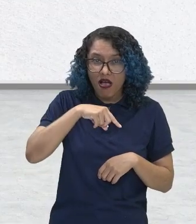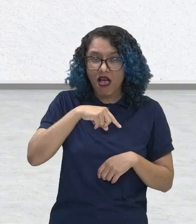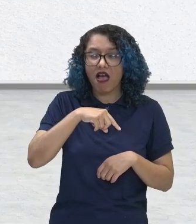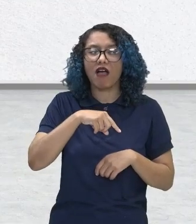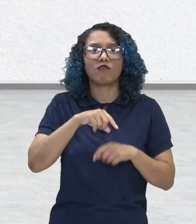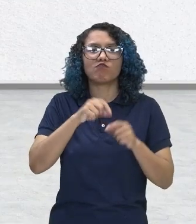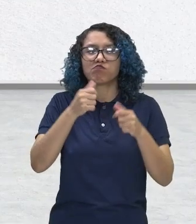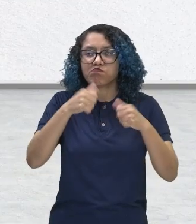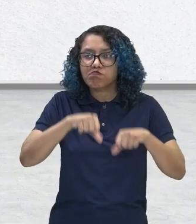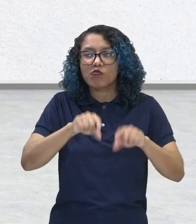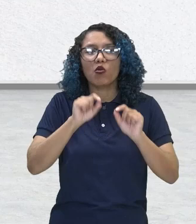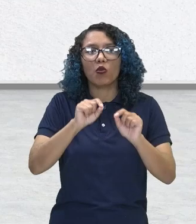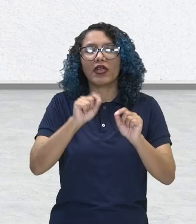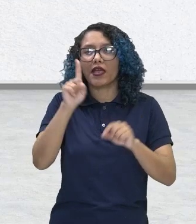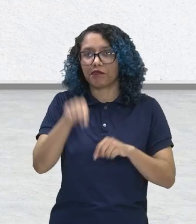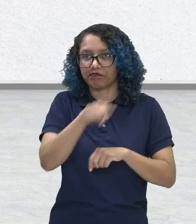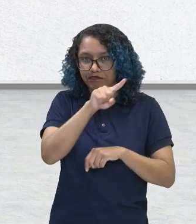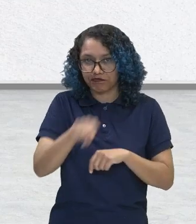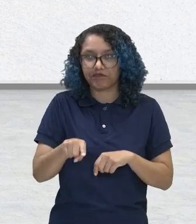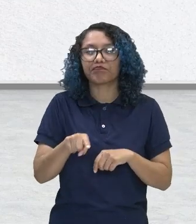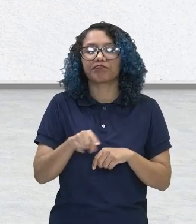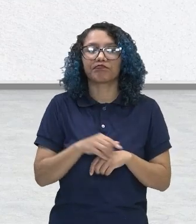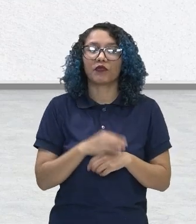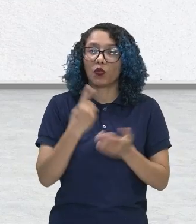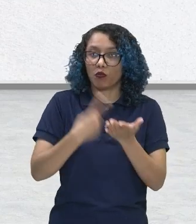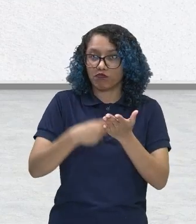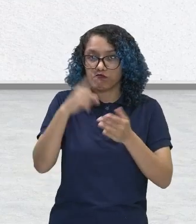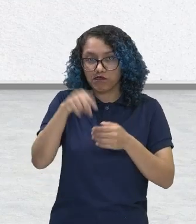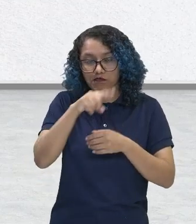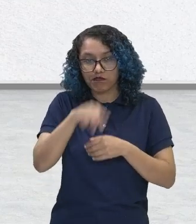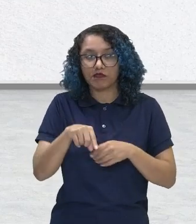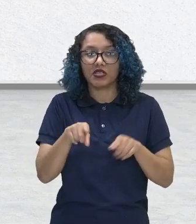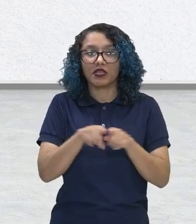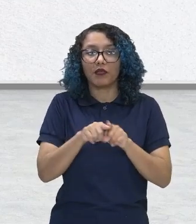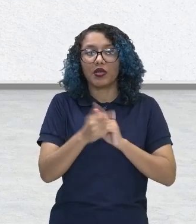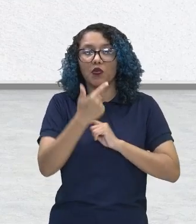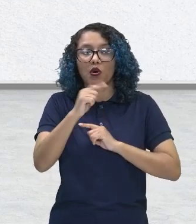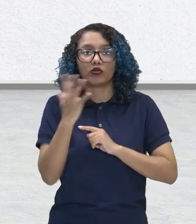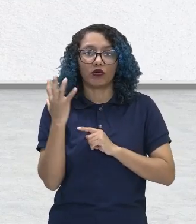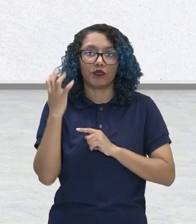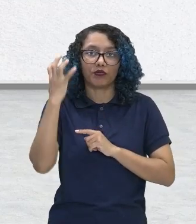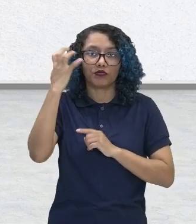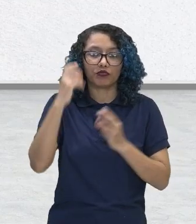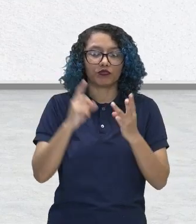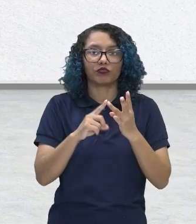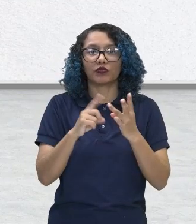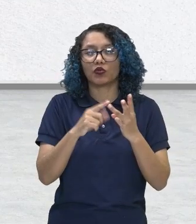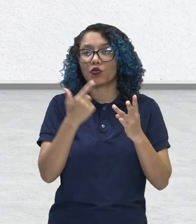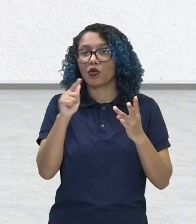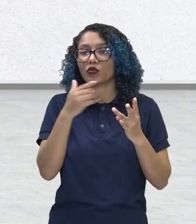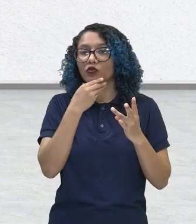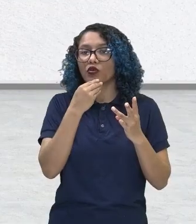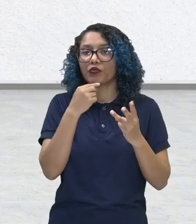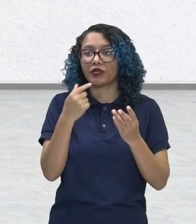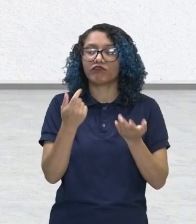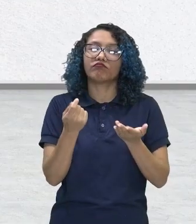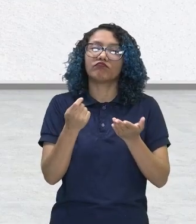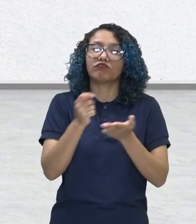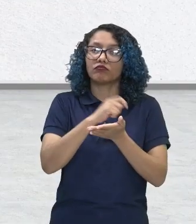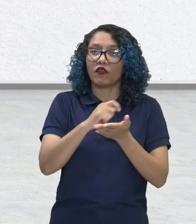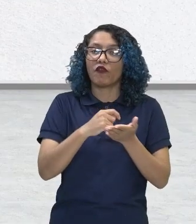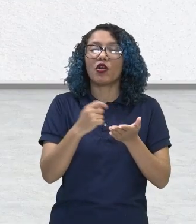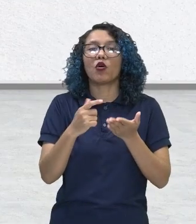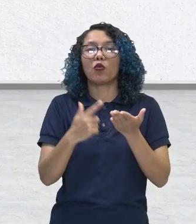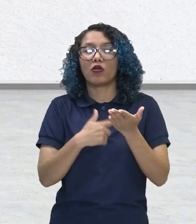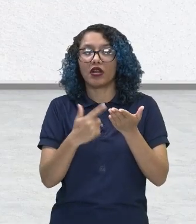E Jean-Jacques Rousseau diz o seguinte, ele escreveu uma obra chamada Do Contrato